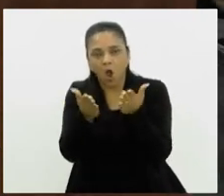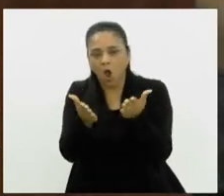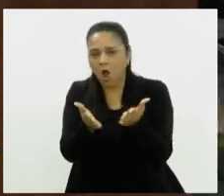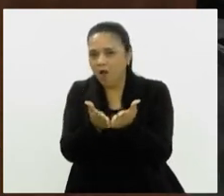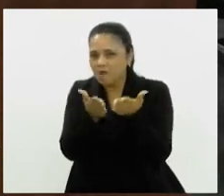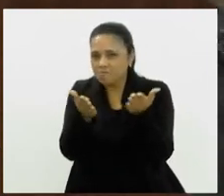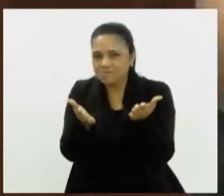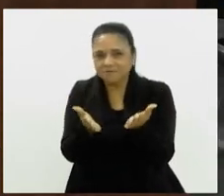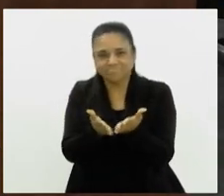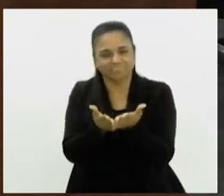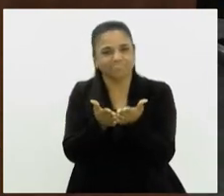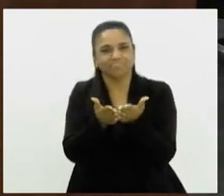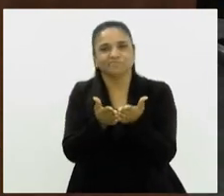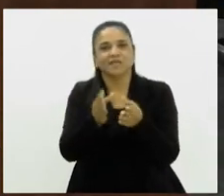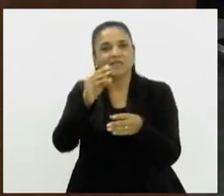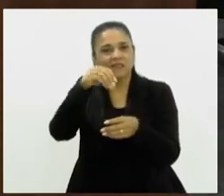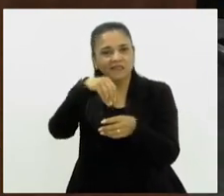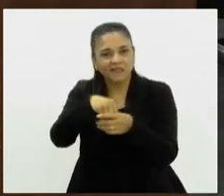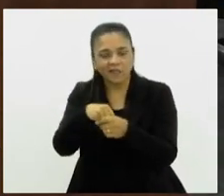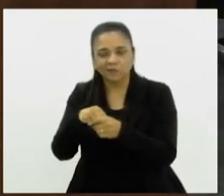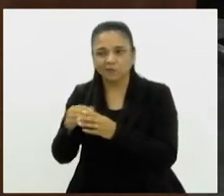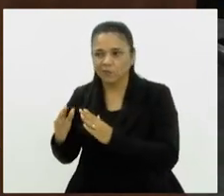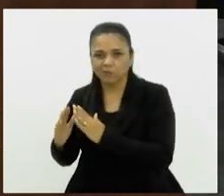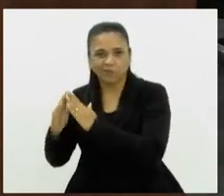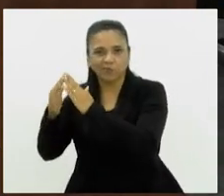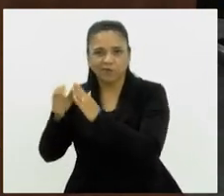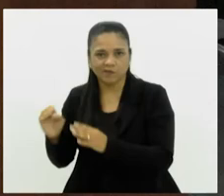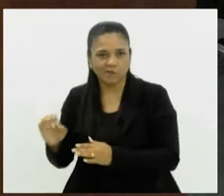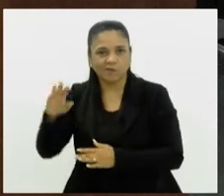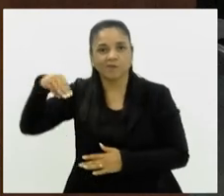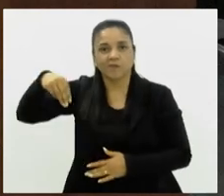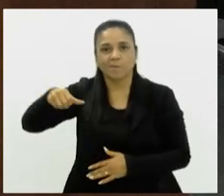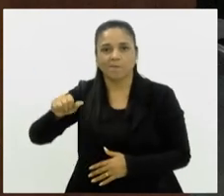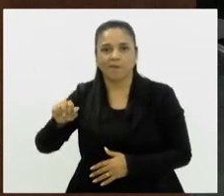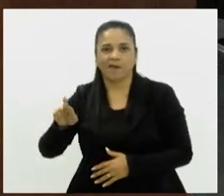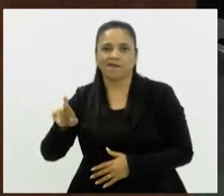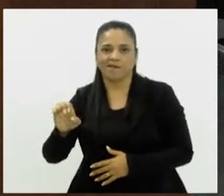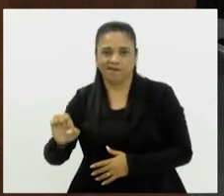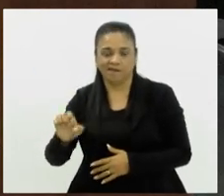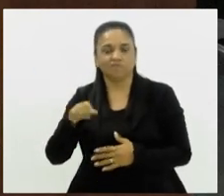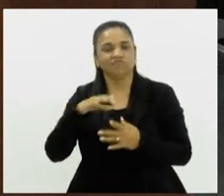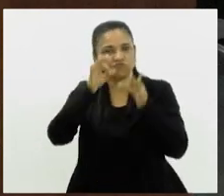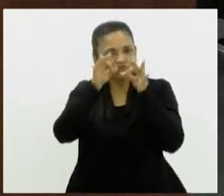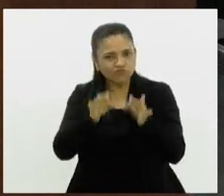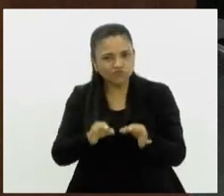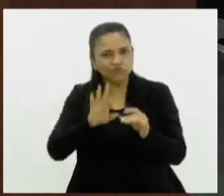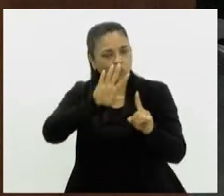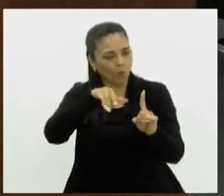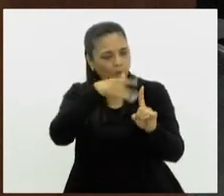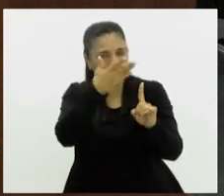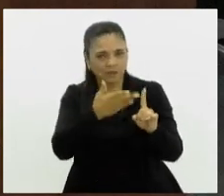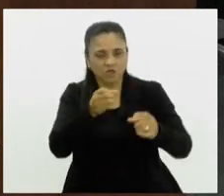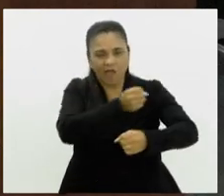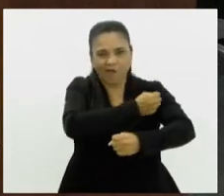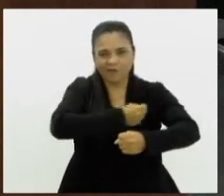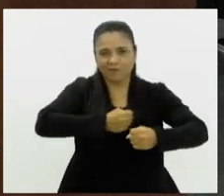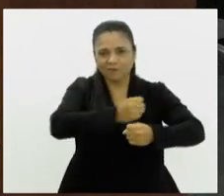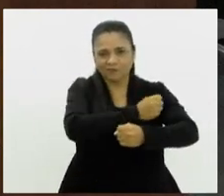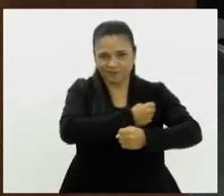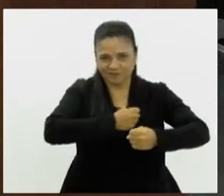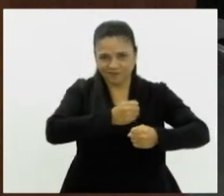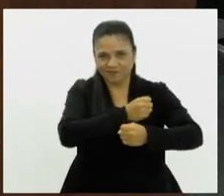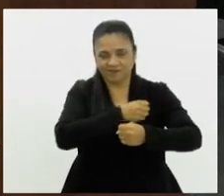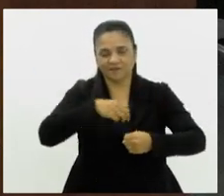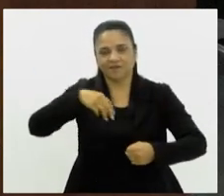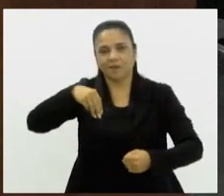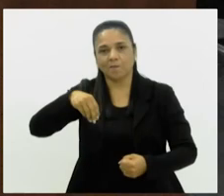pobreza dentro do complexo de favelas da Maré. Então, nada mais que justo homenagear a Cozinha Solidária da Maré e todos aqueles e aquelas